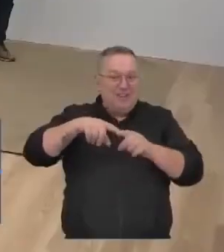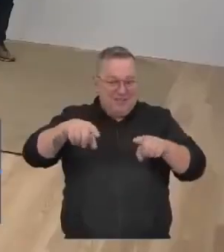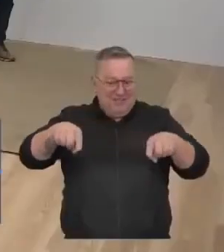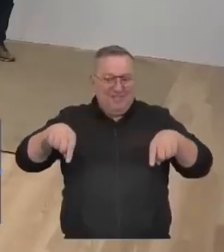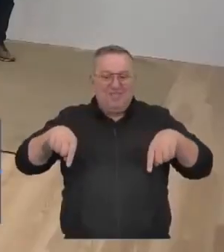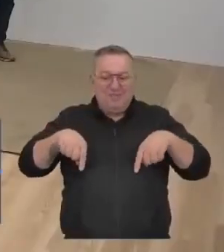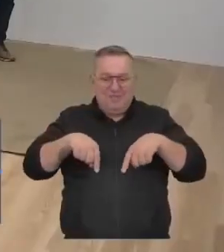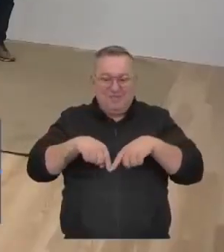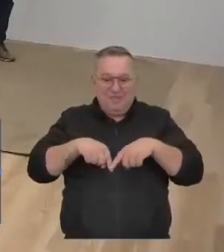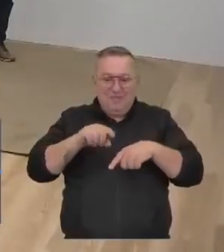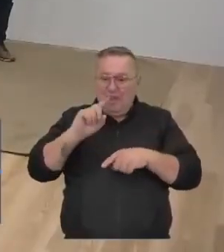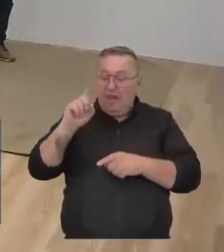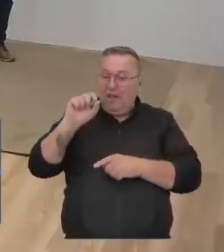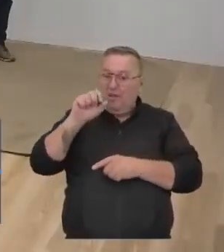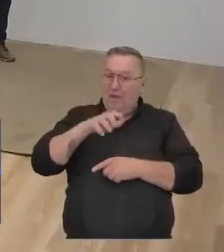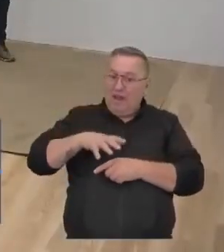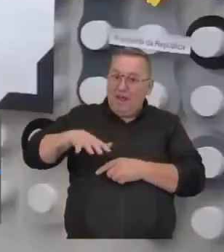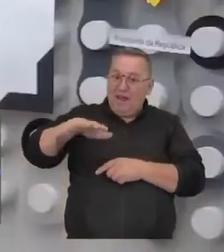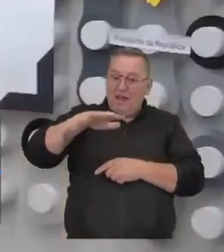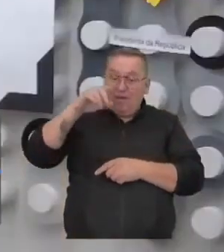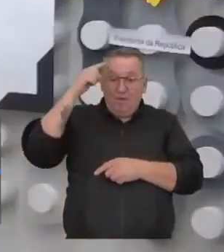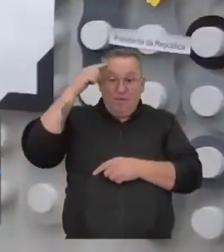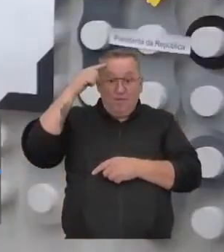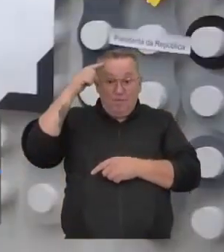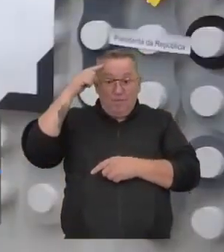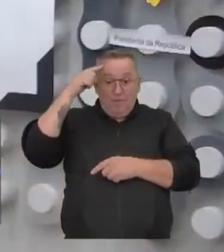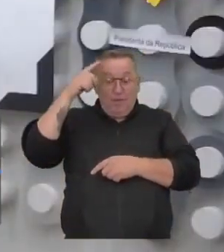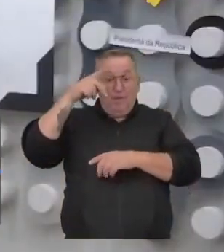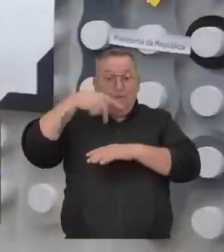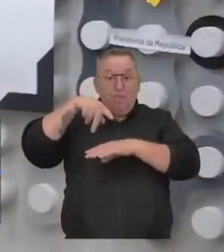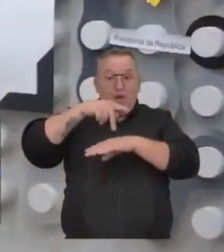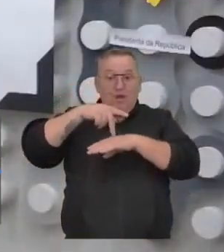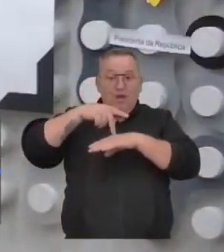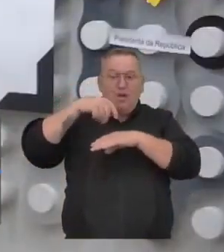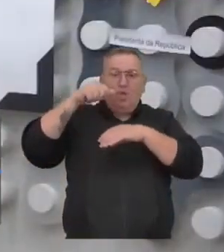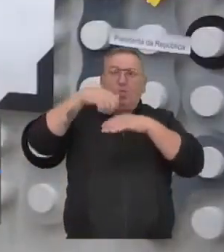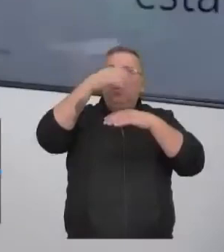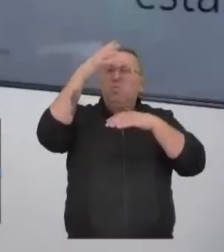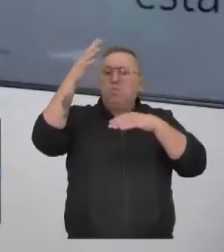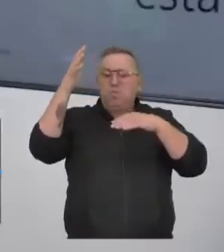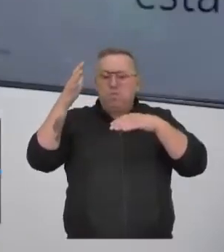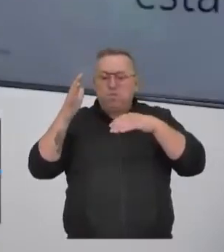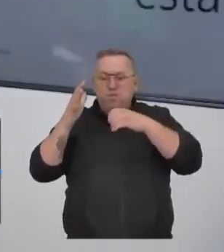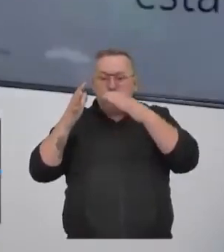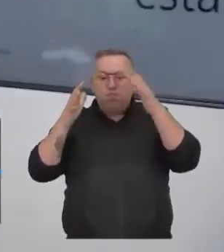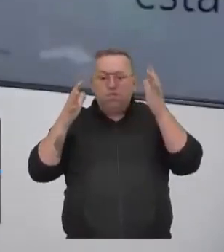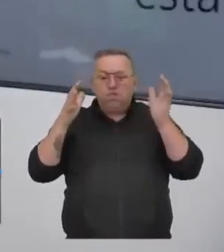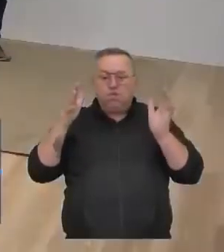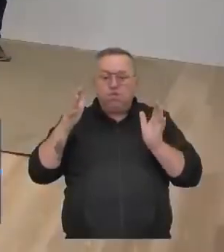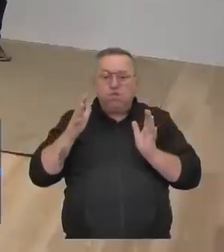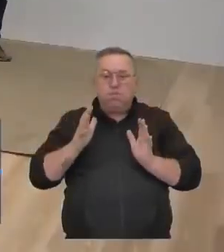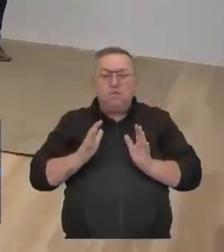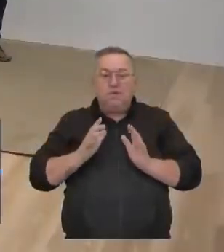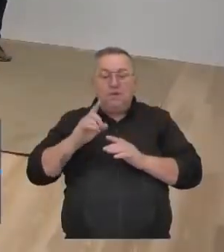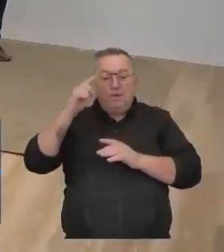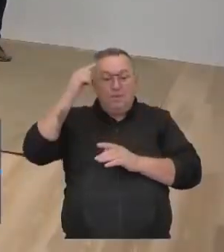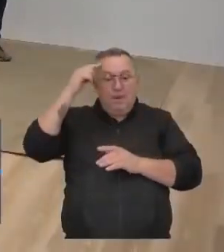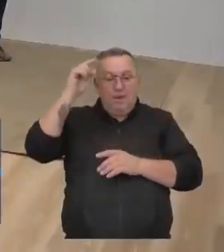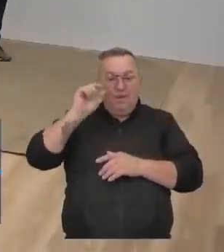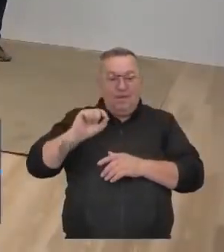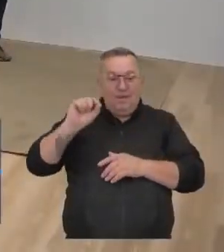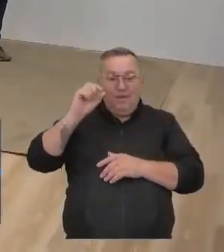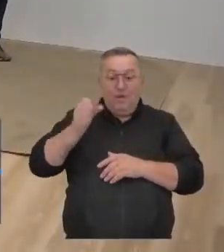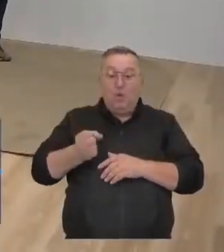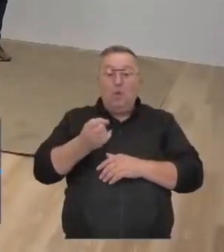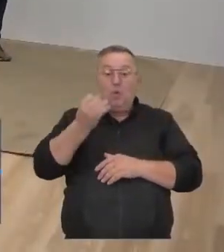Né? Aquilo é a área. Quando a gente pensa no território de um país, né, Janaína? O que acontece? No território, a gente imagina